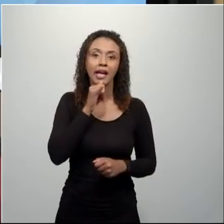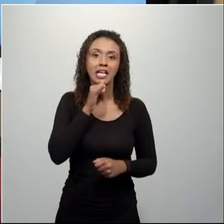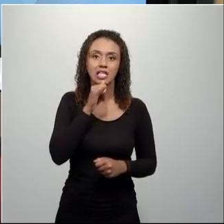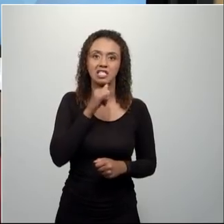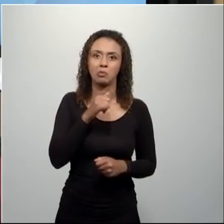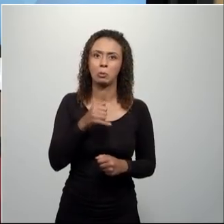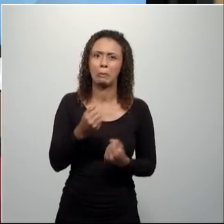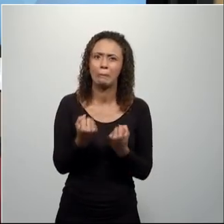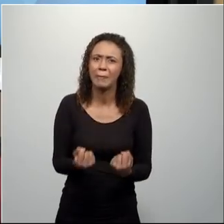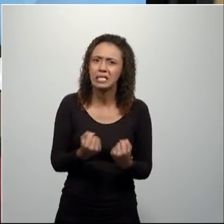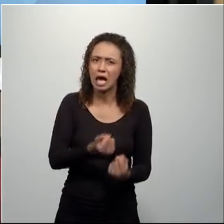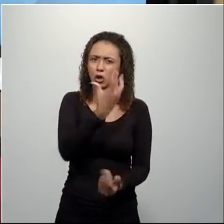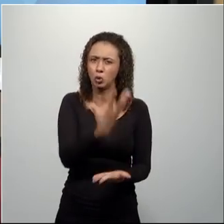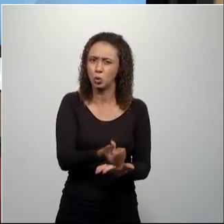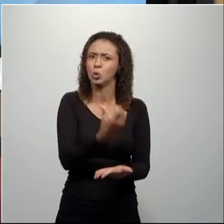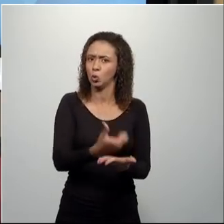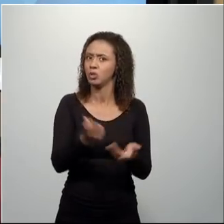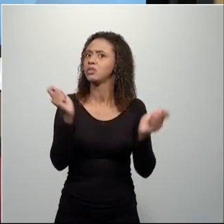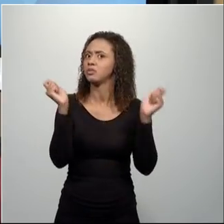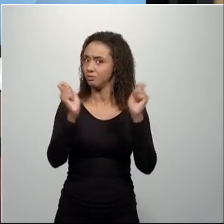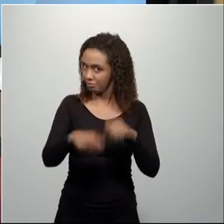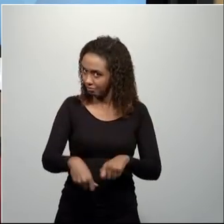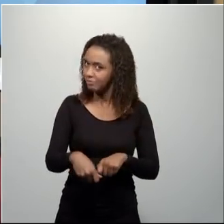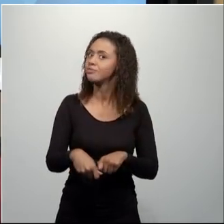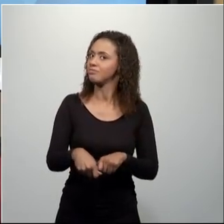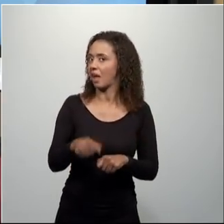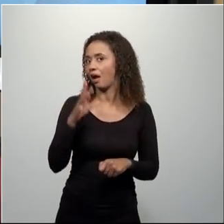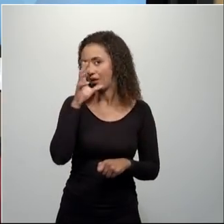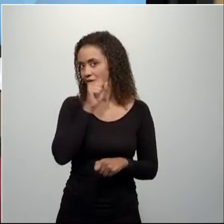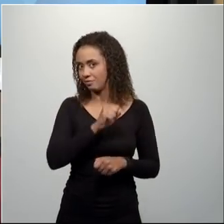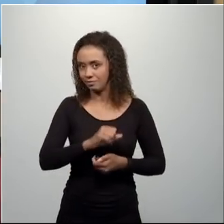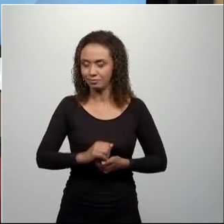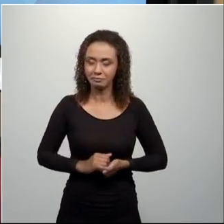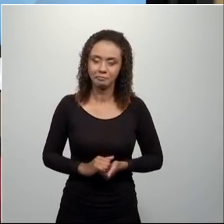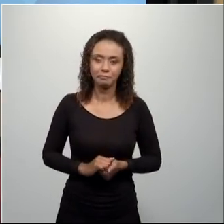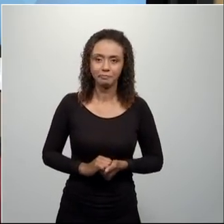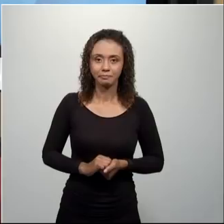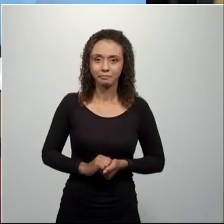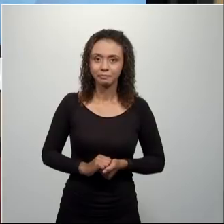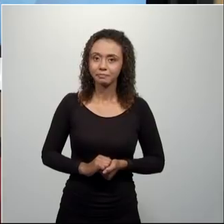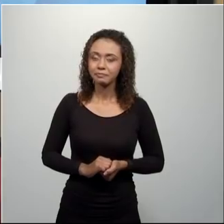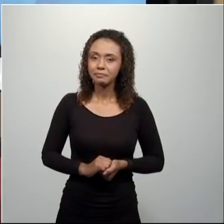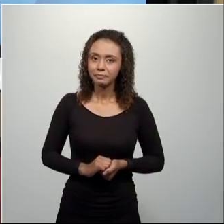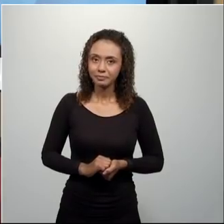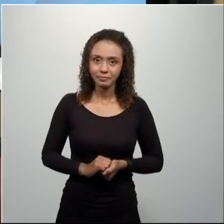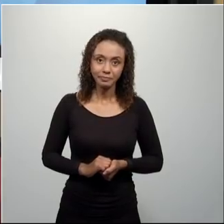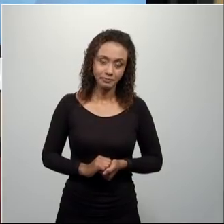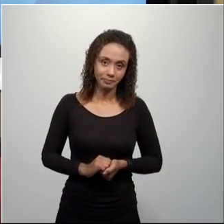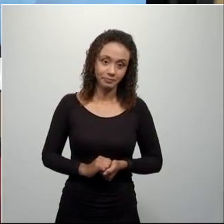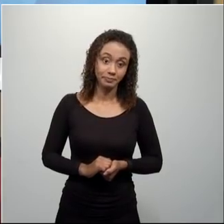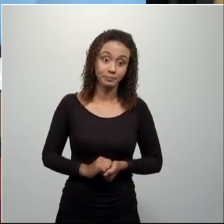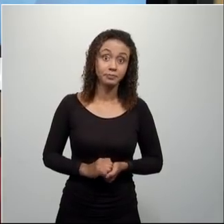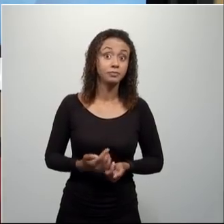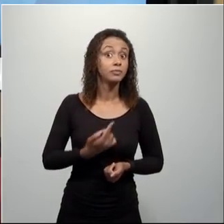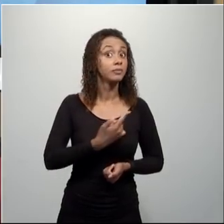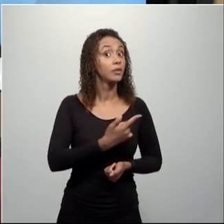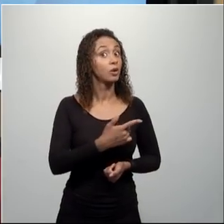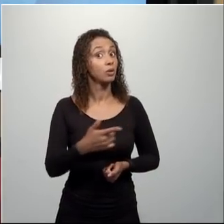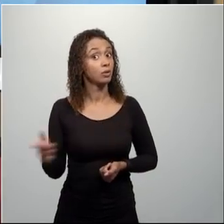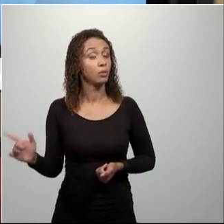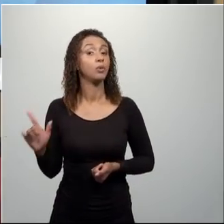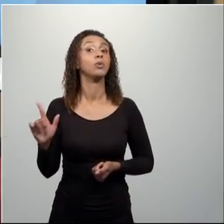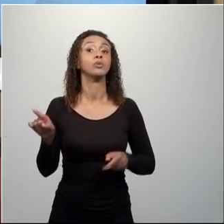inteiro por exemplo de forma razoavelmente rápida o outro ponto que também